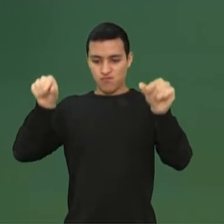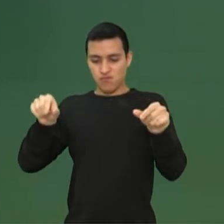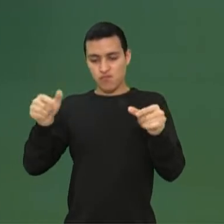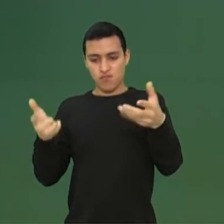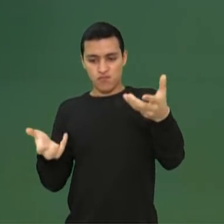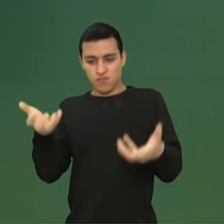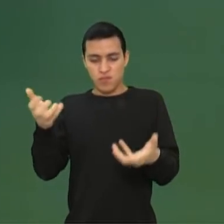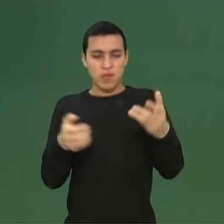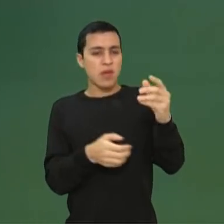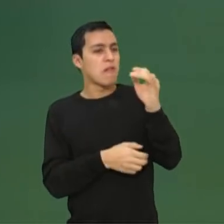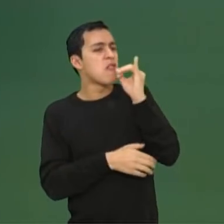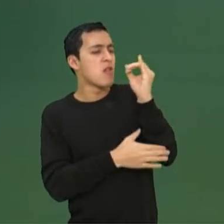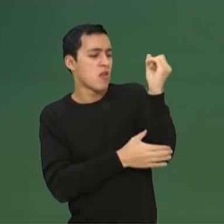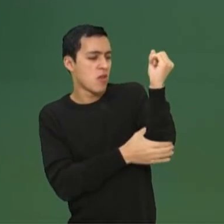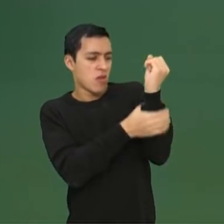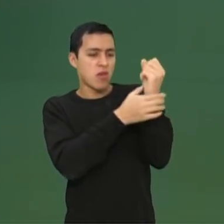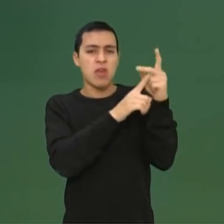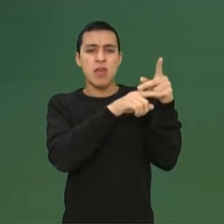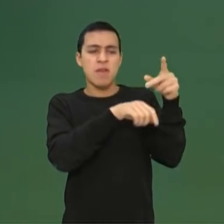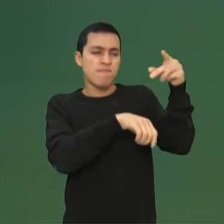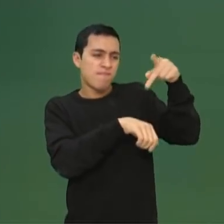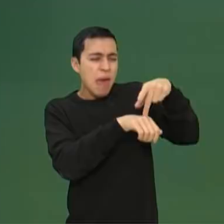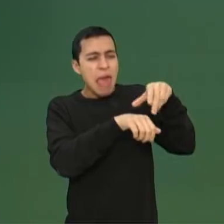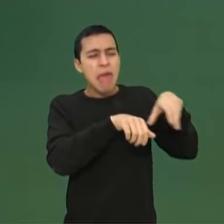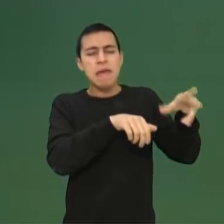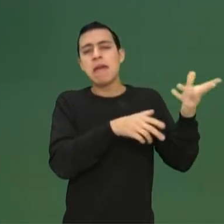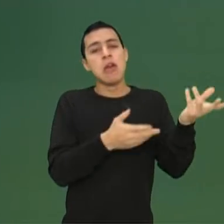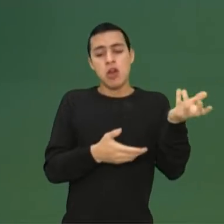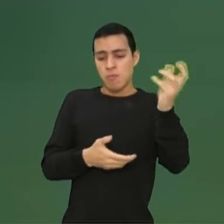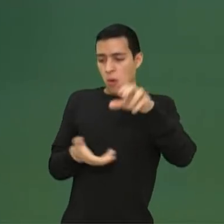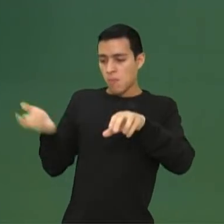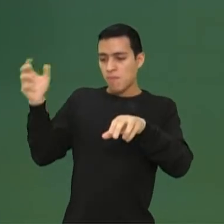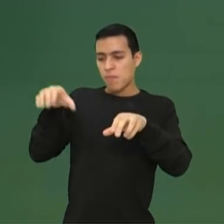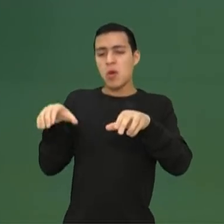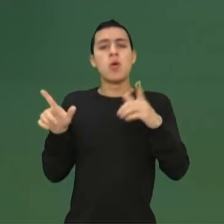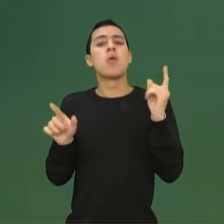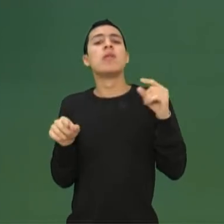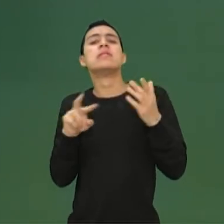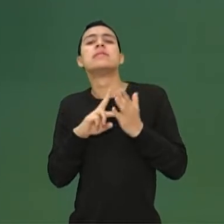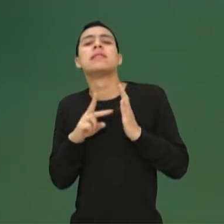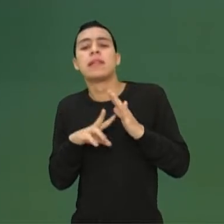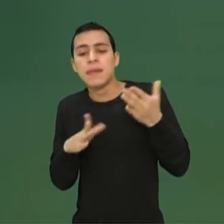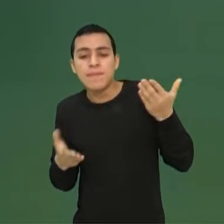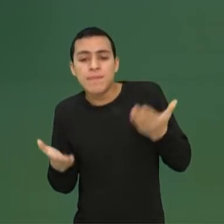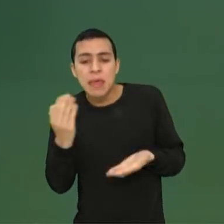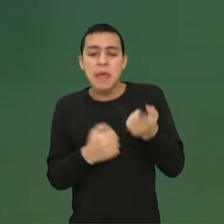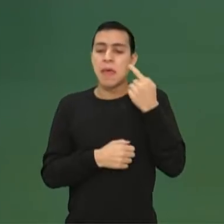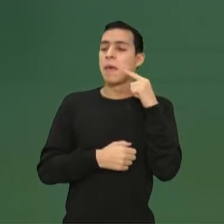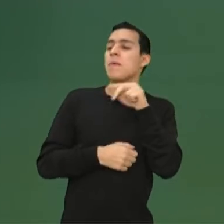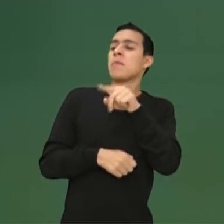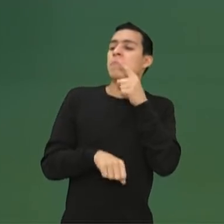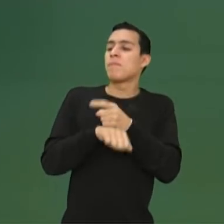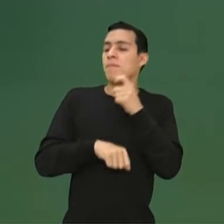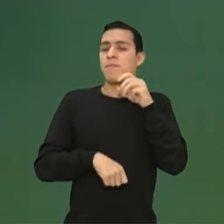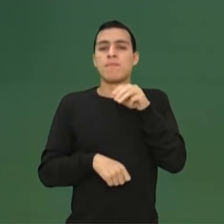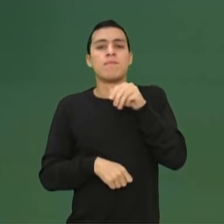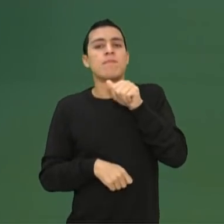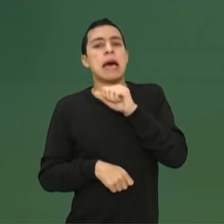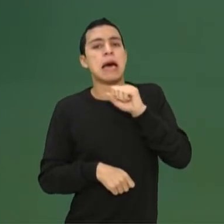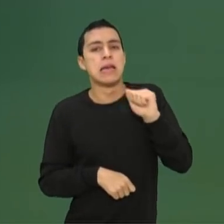ou aquele minério de ferro, se eu colocar na balança, eu vou estar medindo a sua